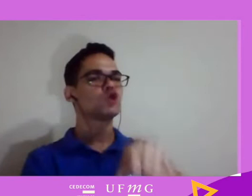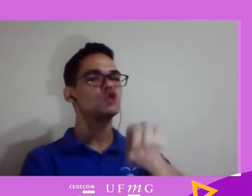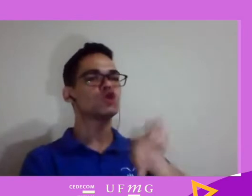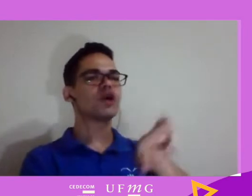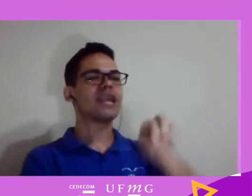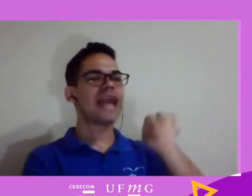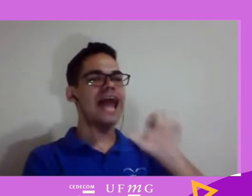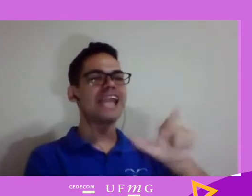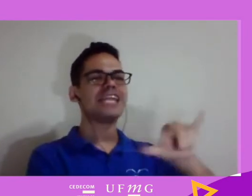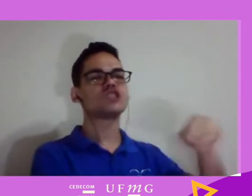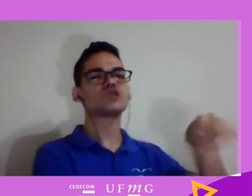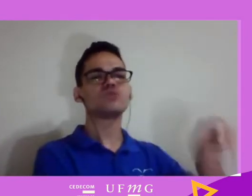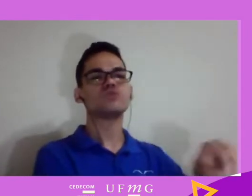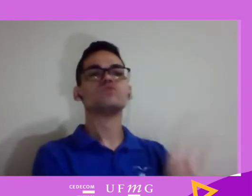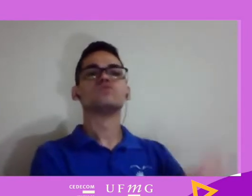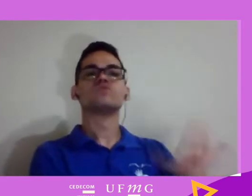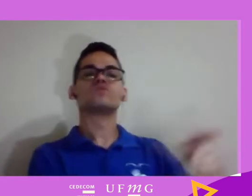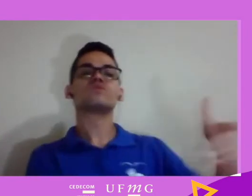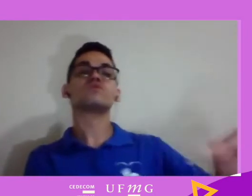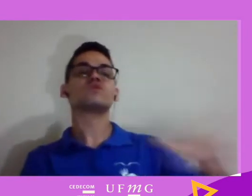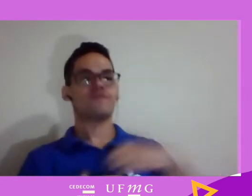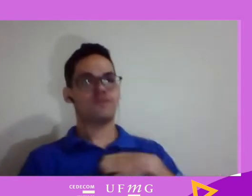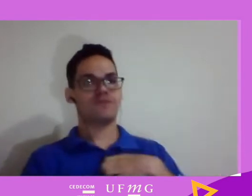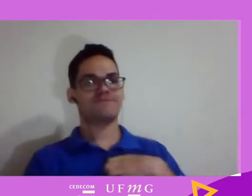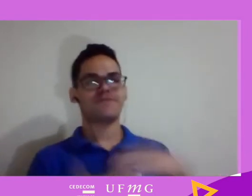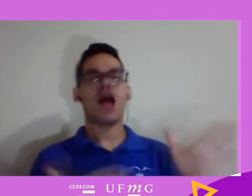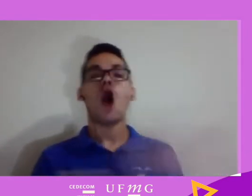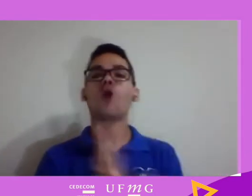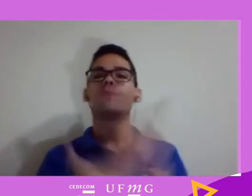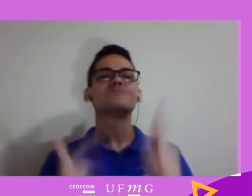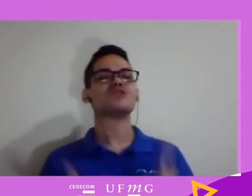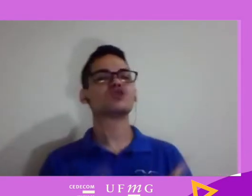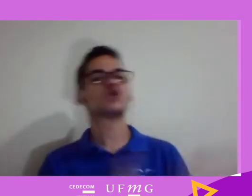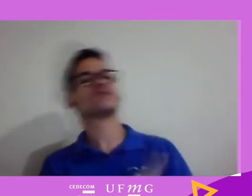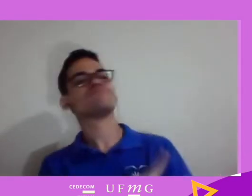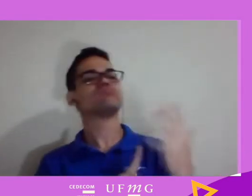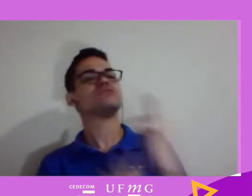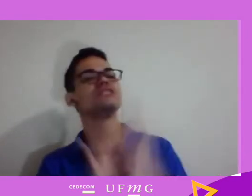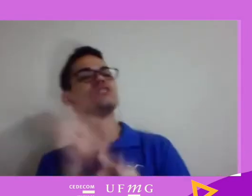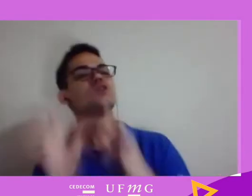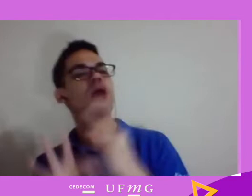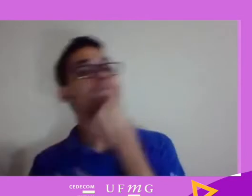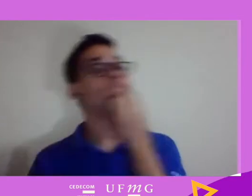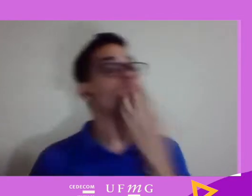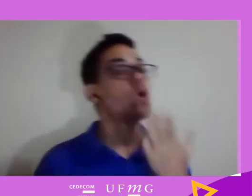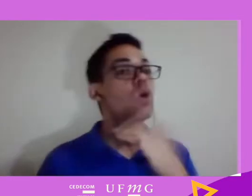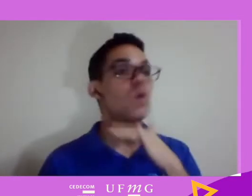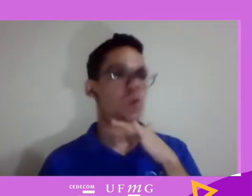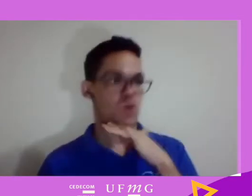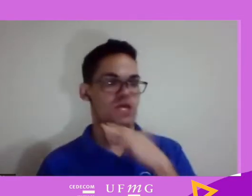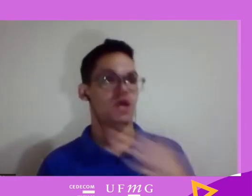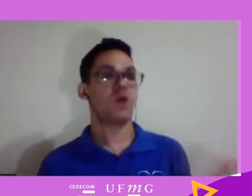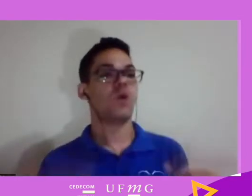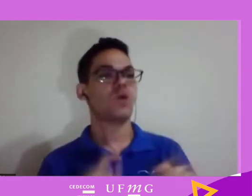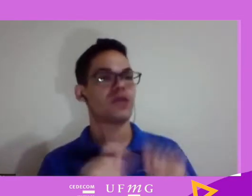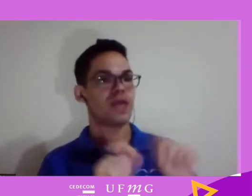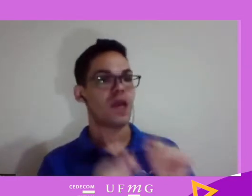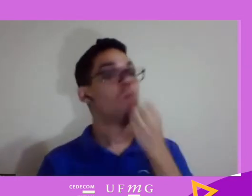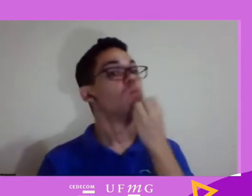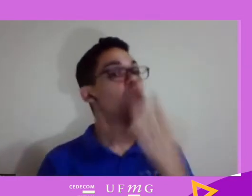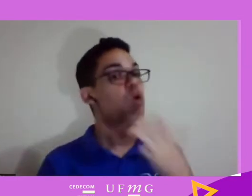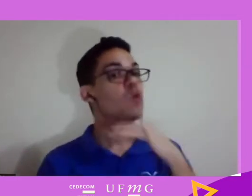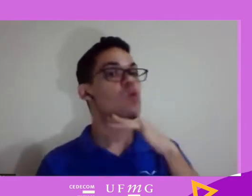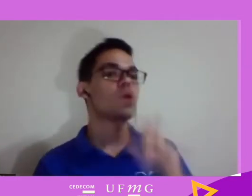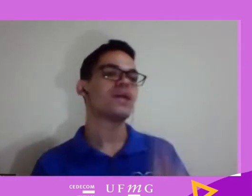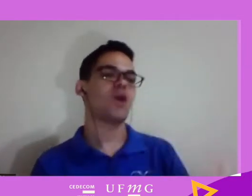A tecnologia em si ela não é nem boa nem ruim. O que vai ser bom ou ruim é o uso que a gente faz dela. Os bots, eles têm sido... A gente tem